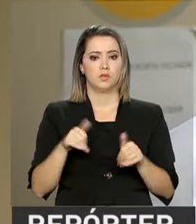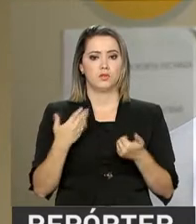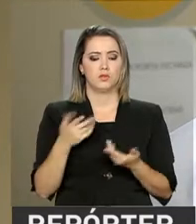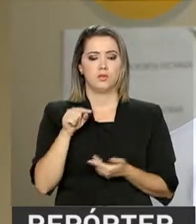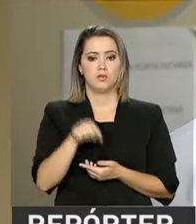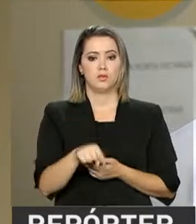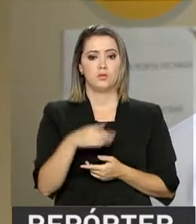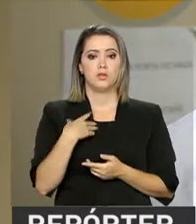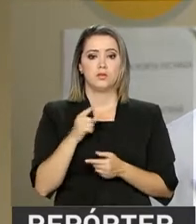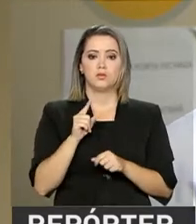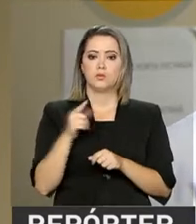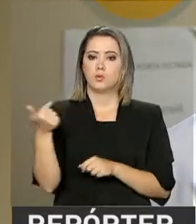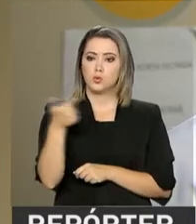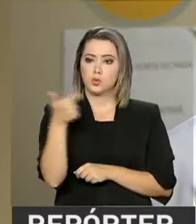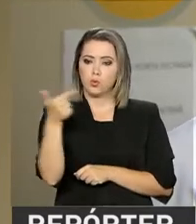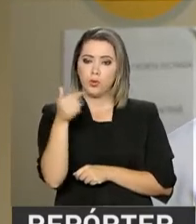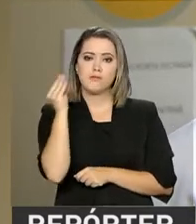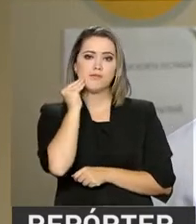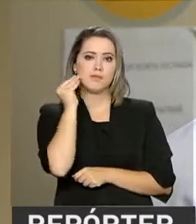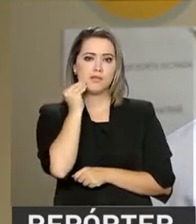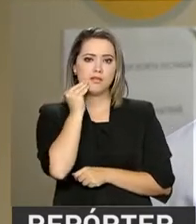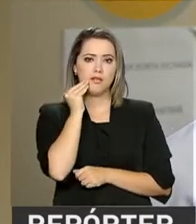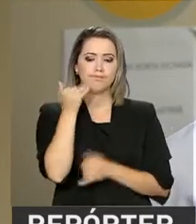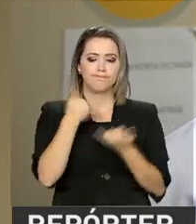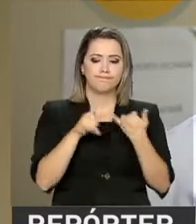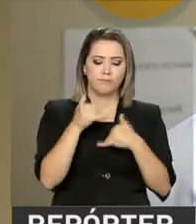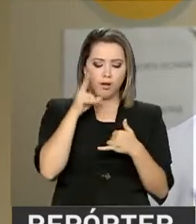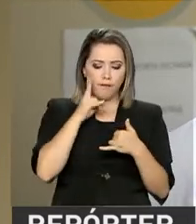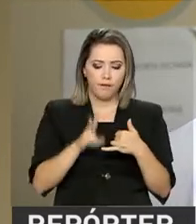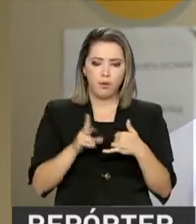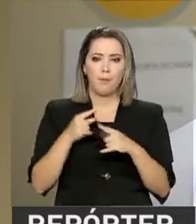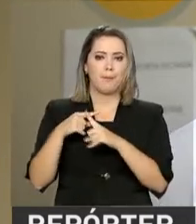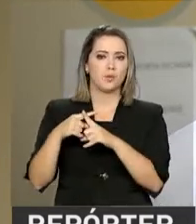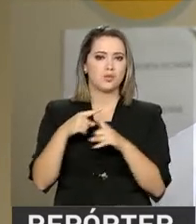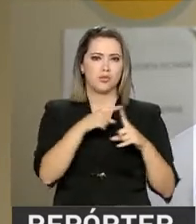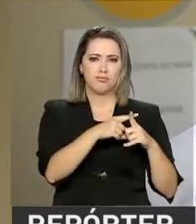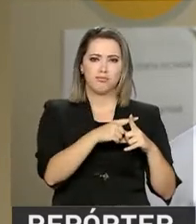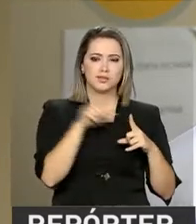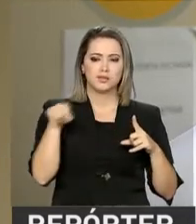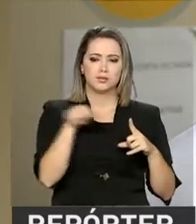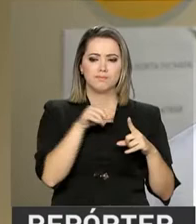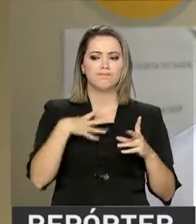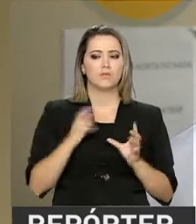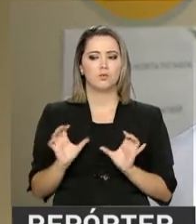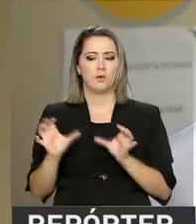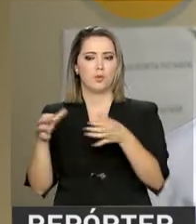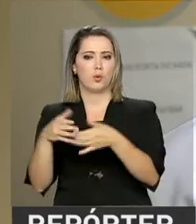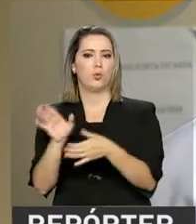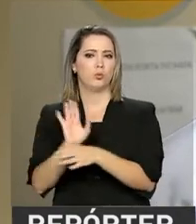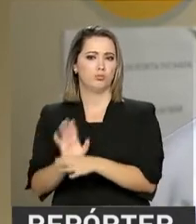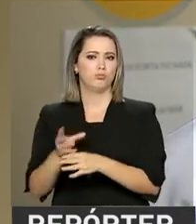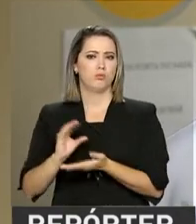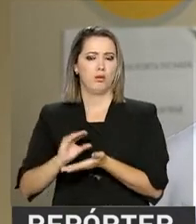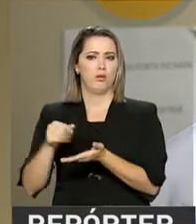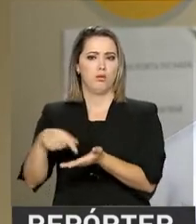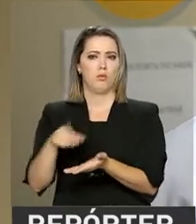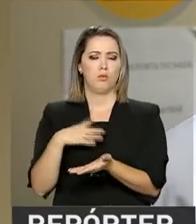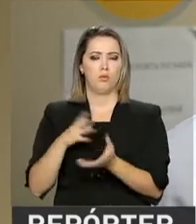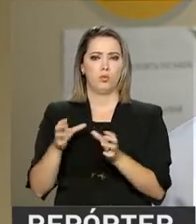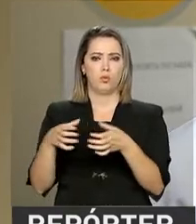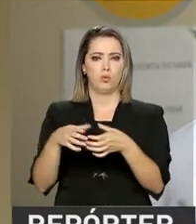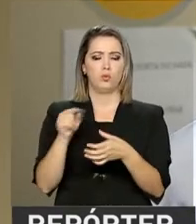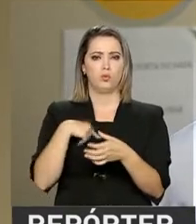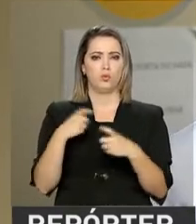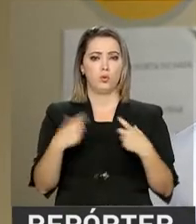desse instante se os dois testes deram positivos aí sim ele é encaminhado para uma rede pra rede pública